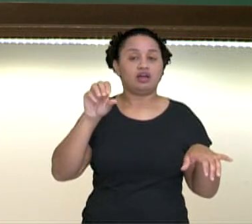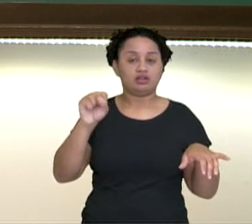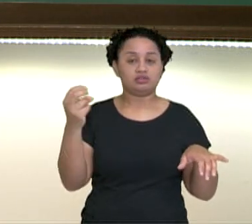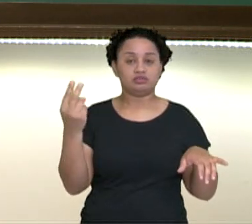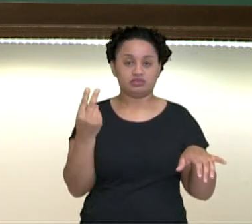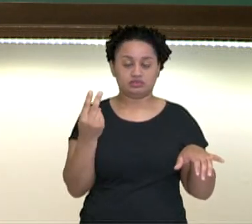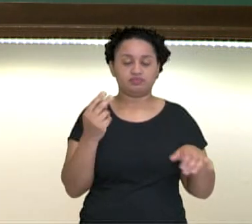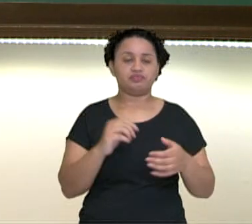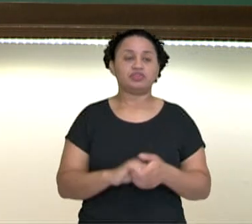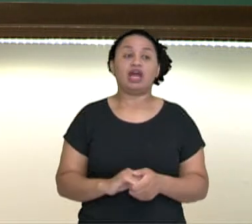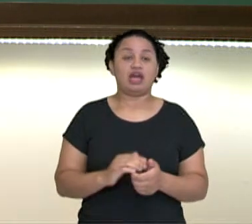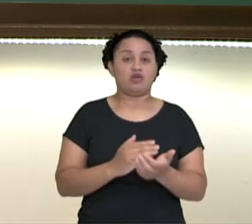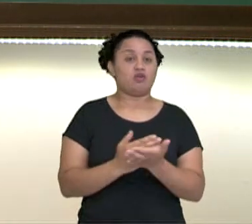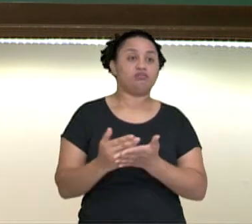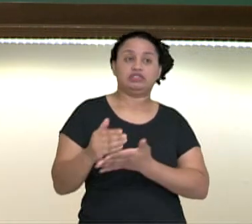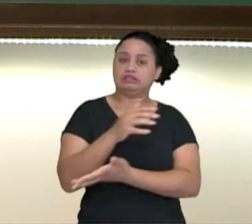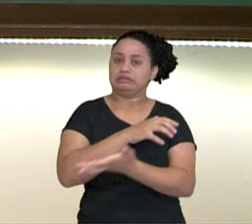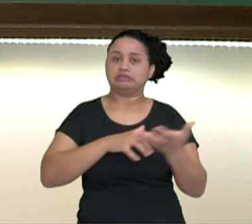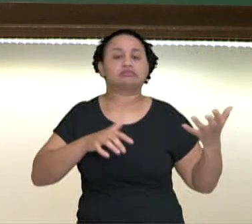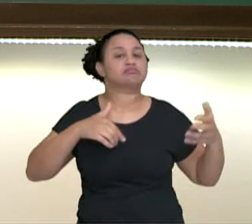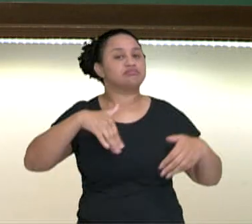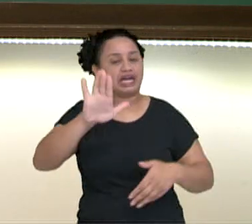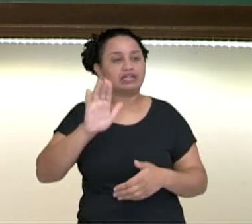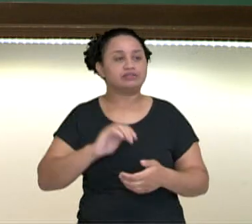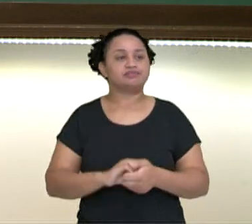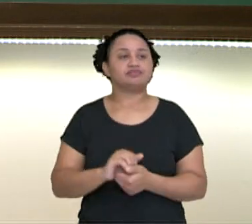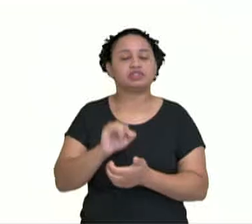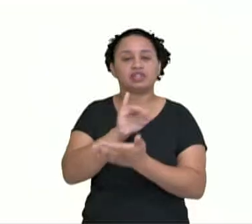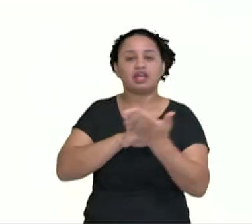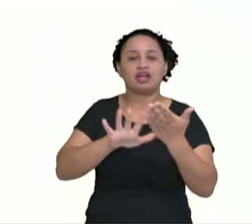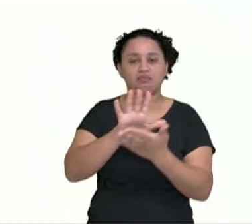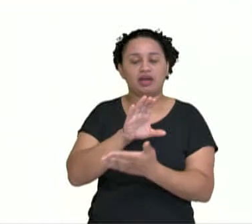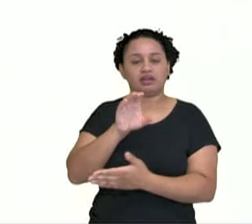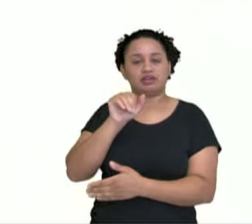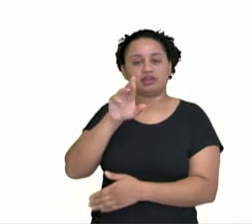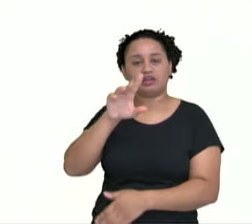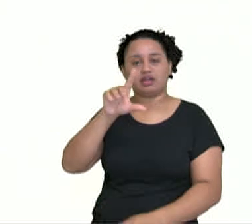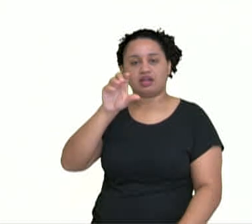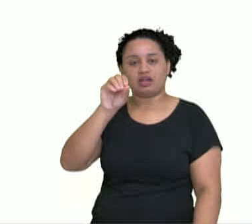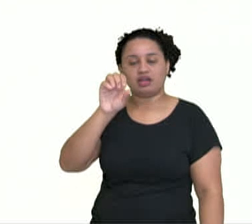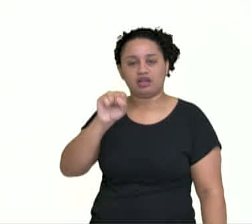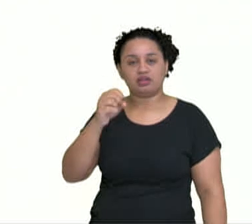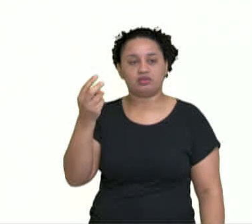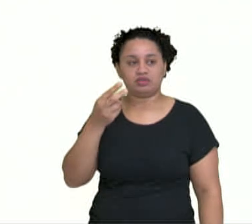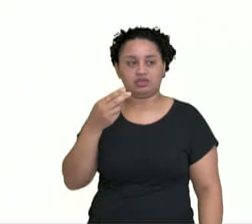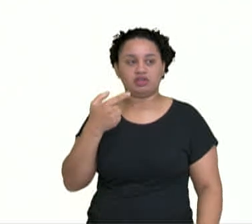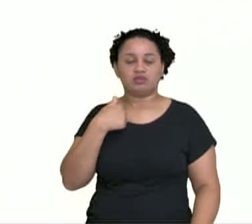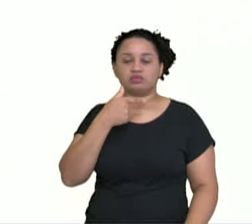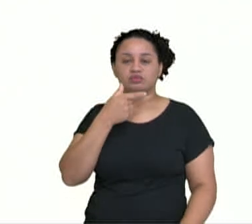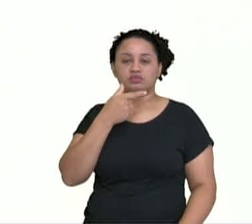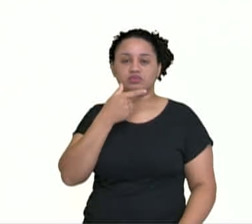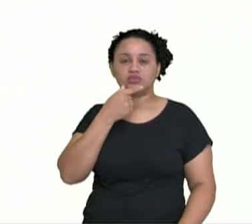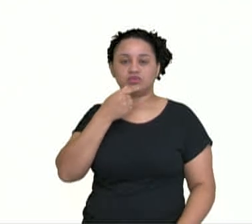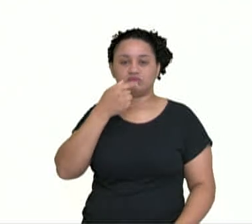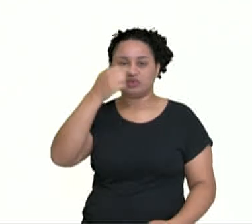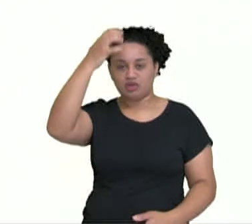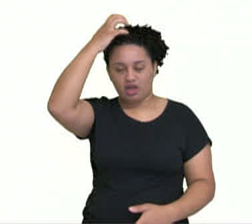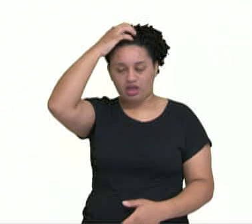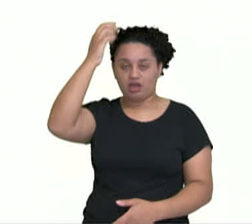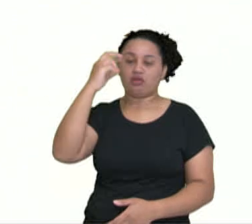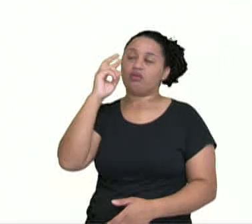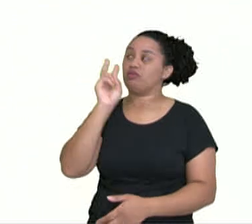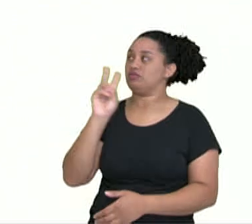dentro da Inglaterra. Aqui nós temos a imagem de Carlos II, todo bonito com o seu cabelo, Apesar